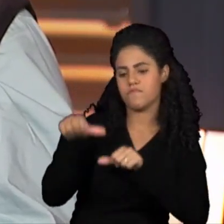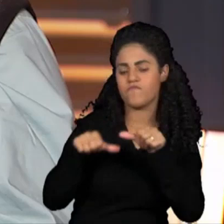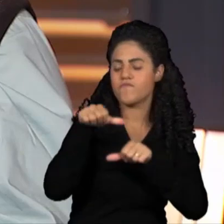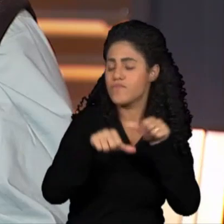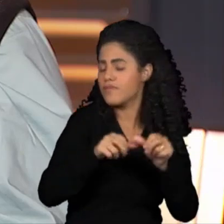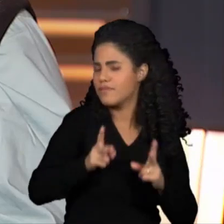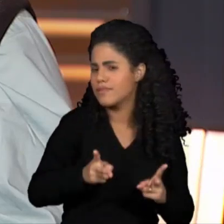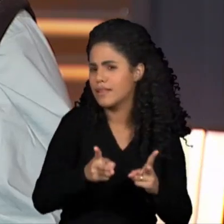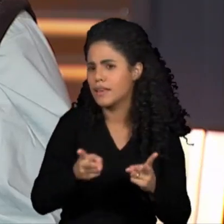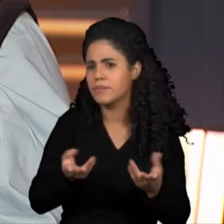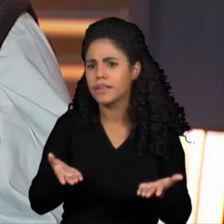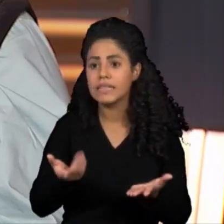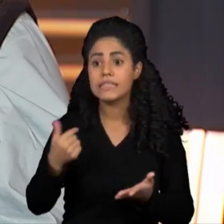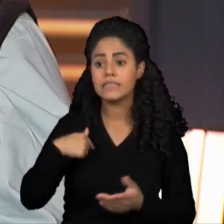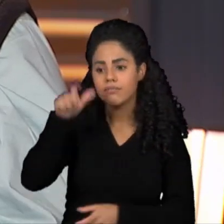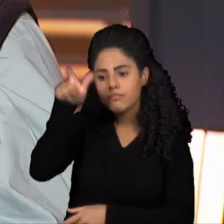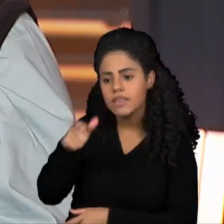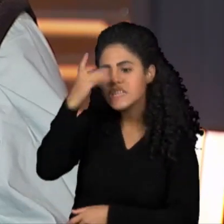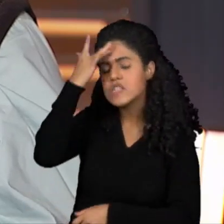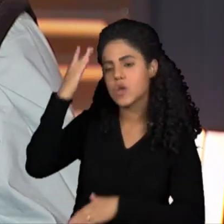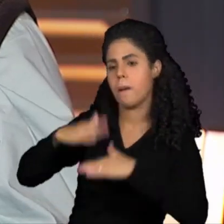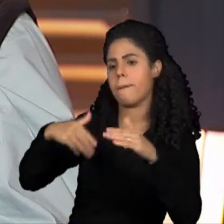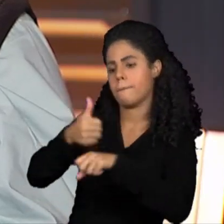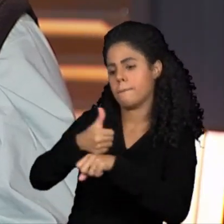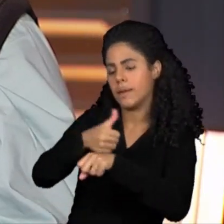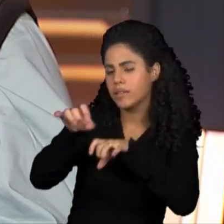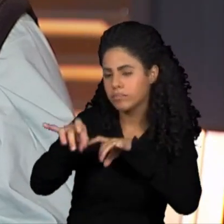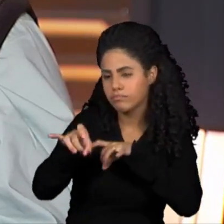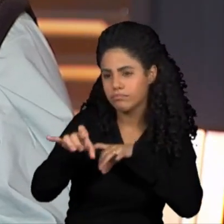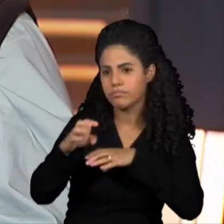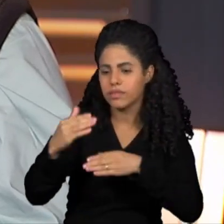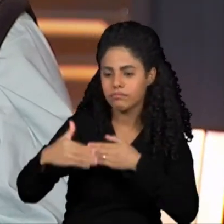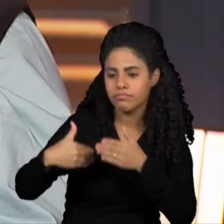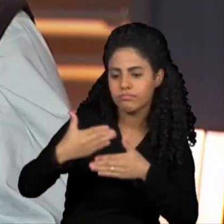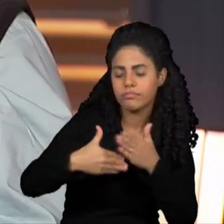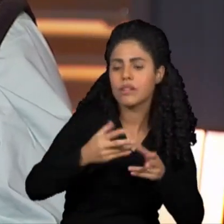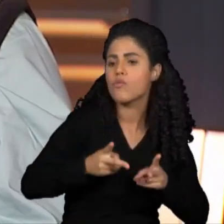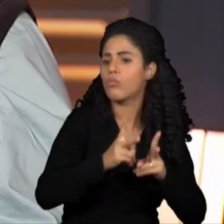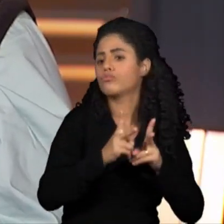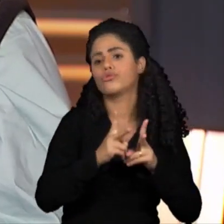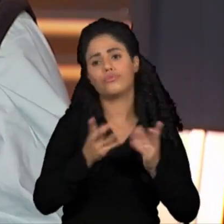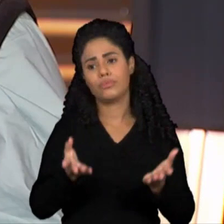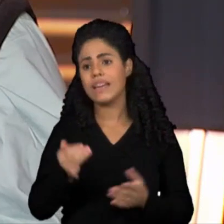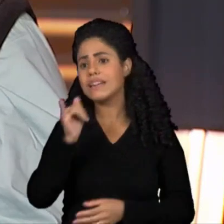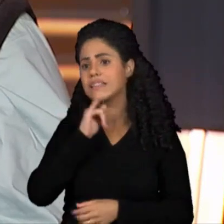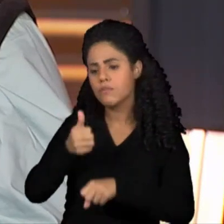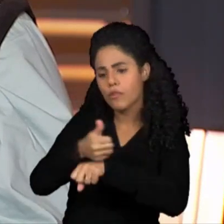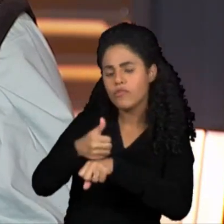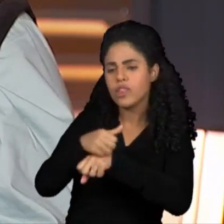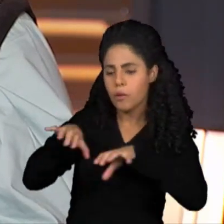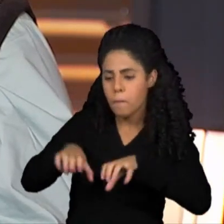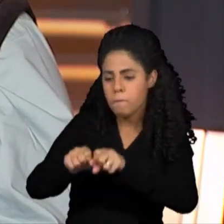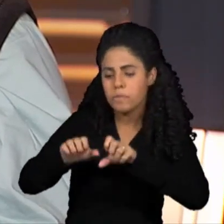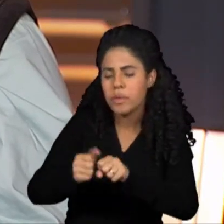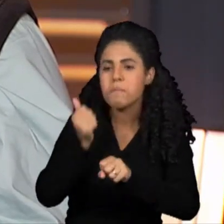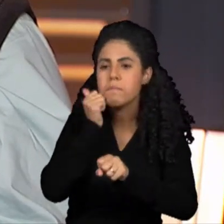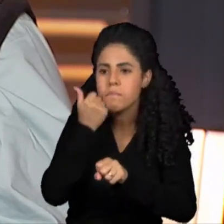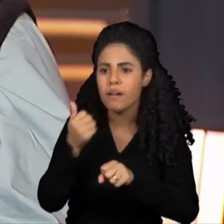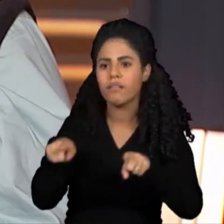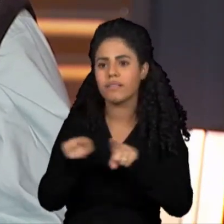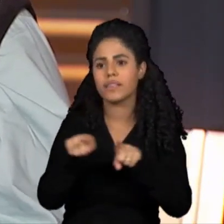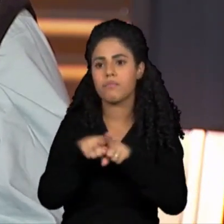e então jogador profissional para o técnico é o próximo jogo Talvez o padeiro próximo Pão Protásio o próximo